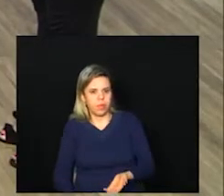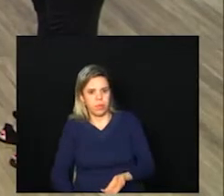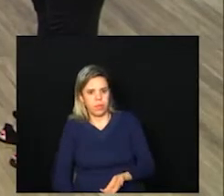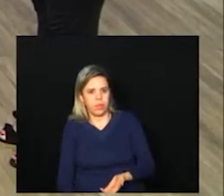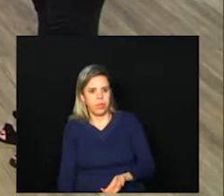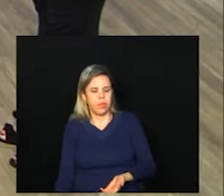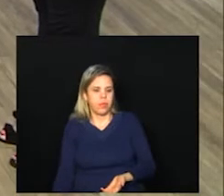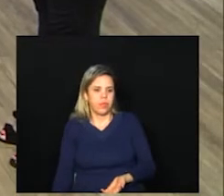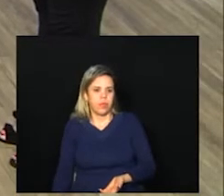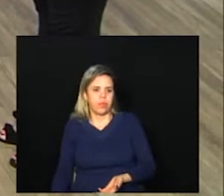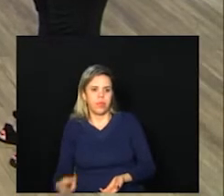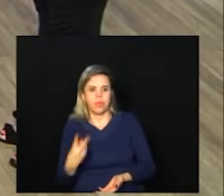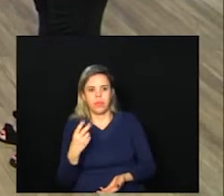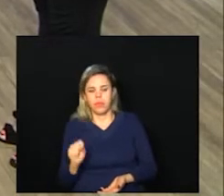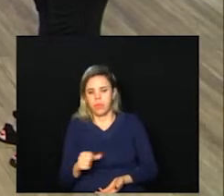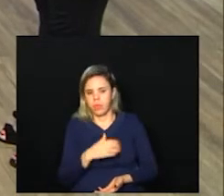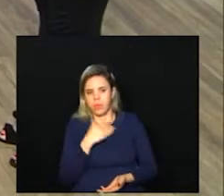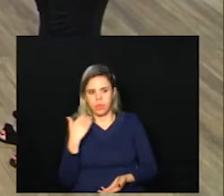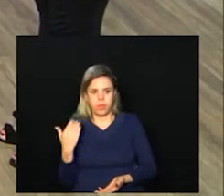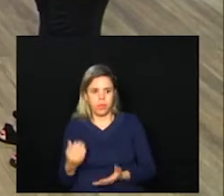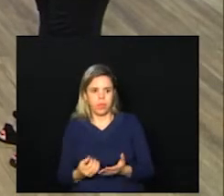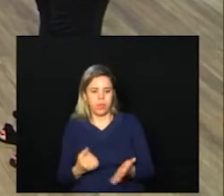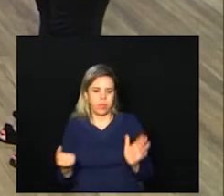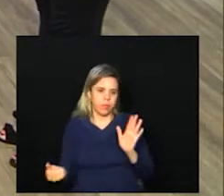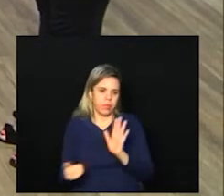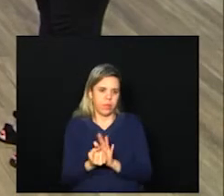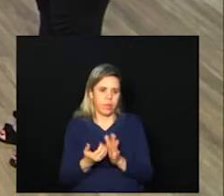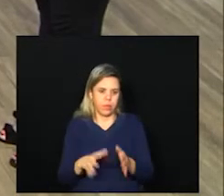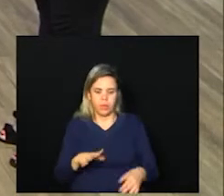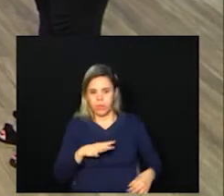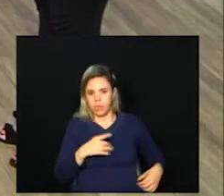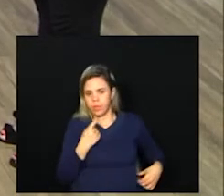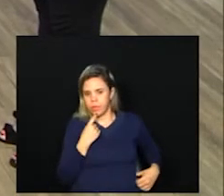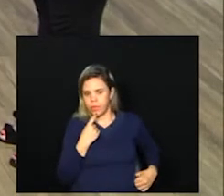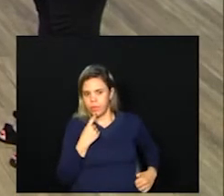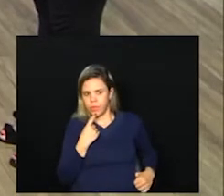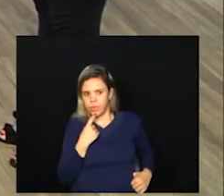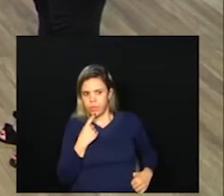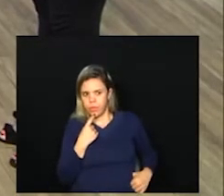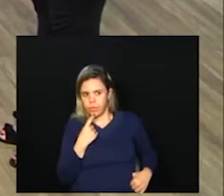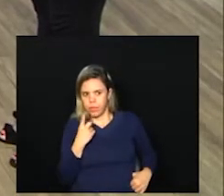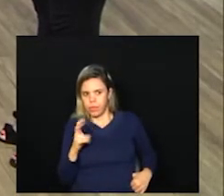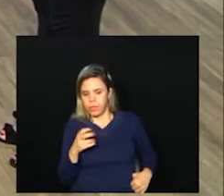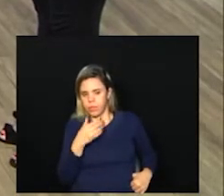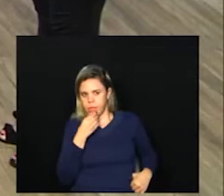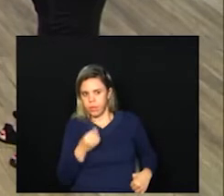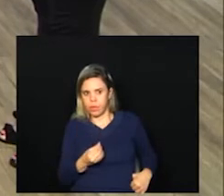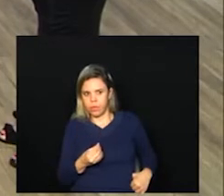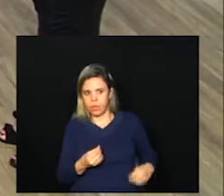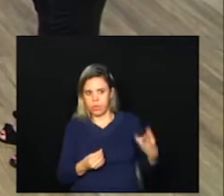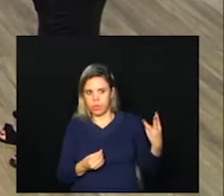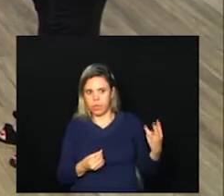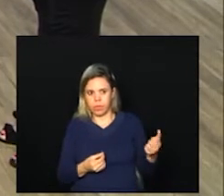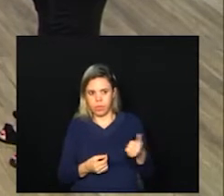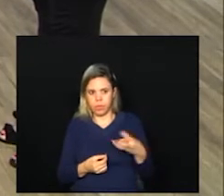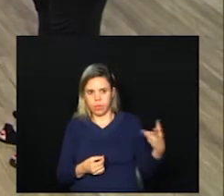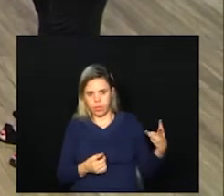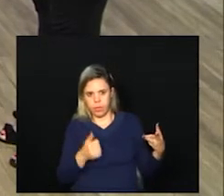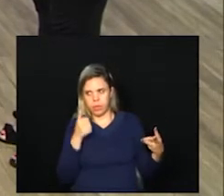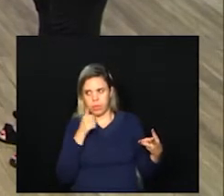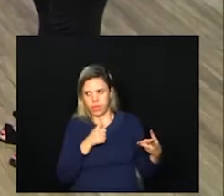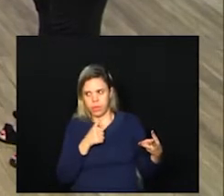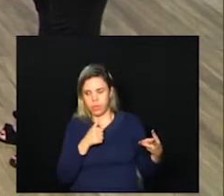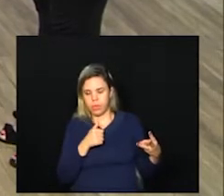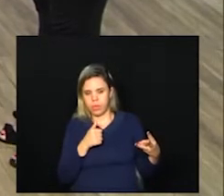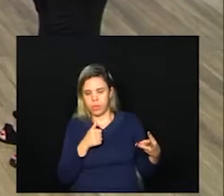mais 28 óbitos foram registrados na cidade de Campinas, 15 homens e 13 mulheres. E